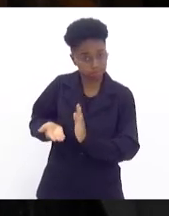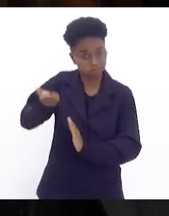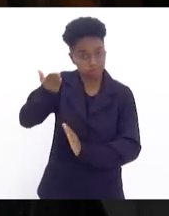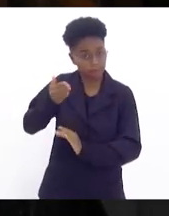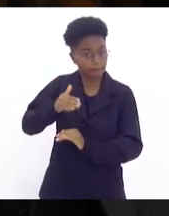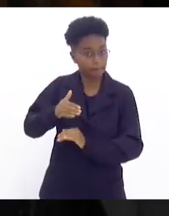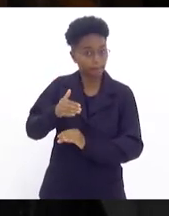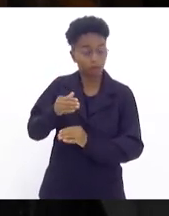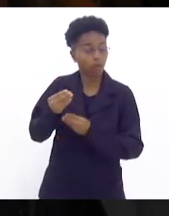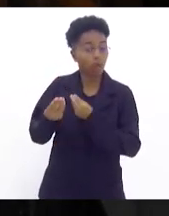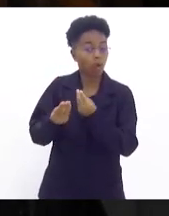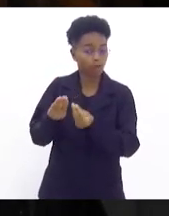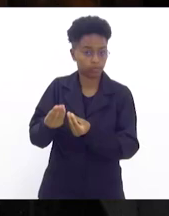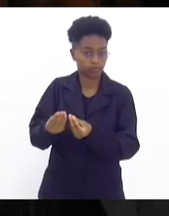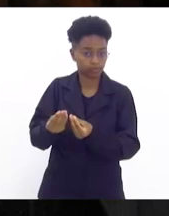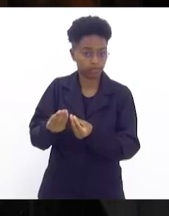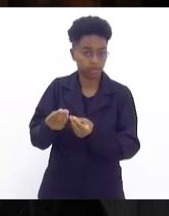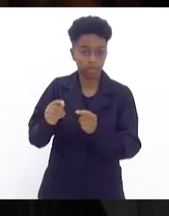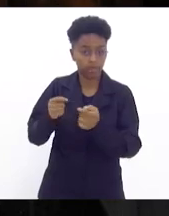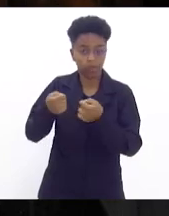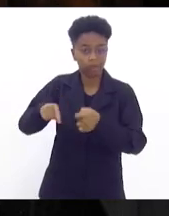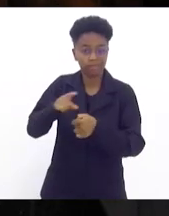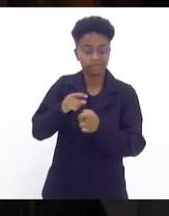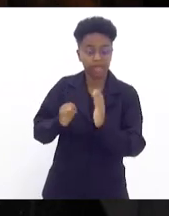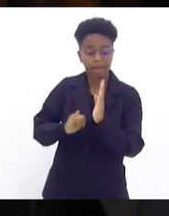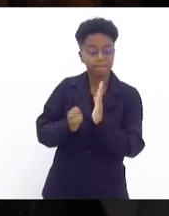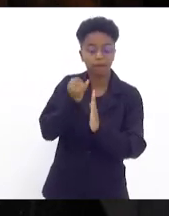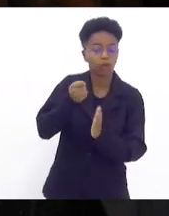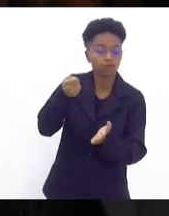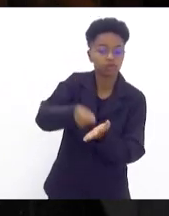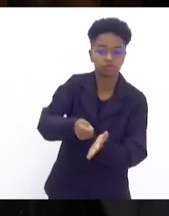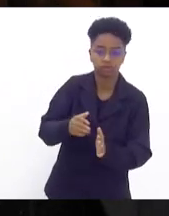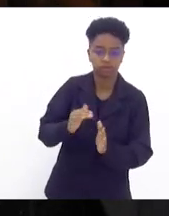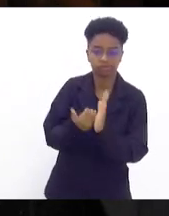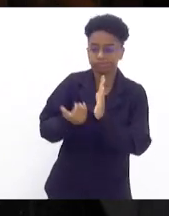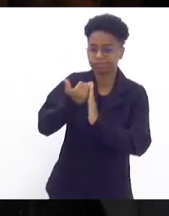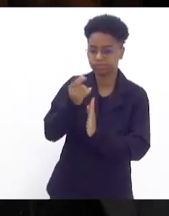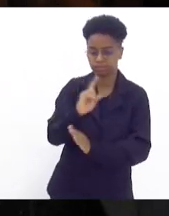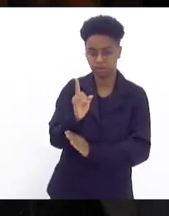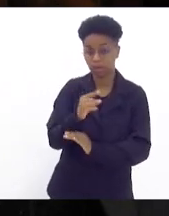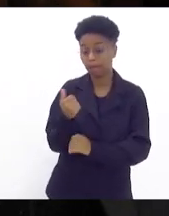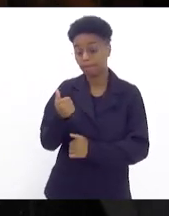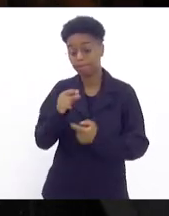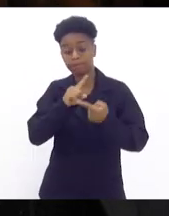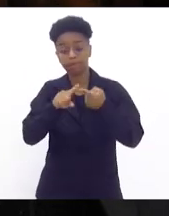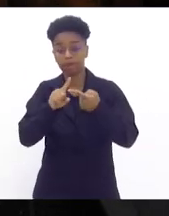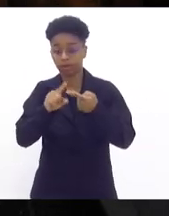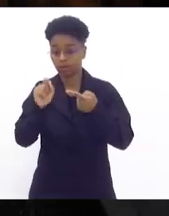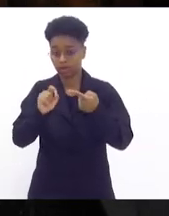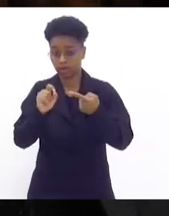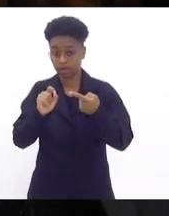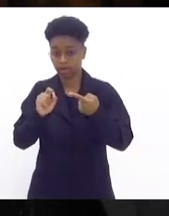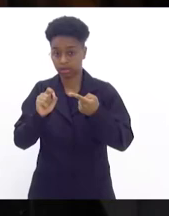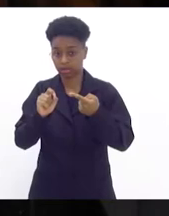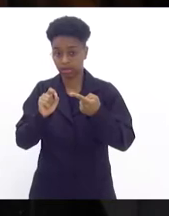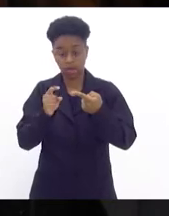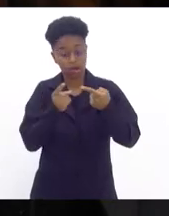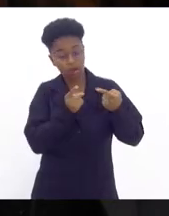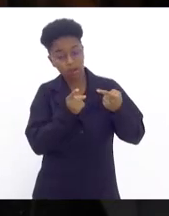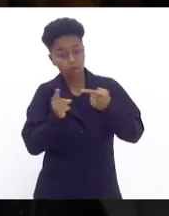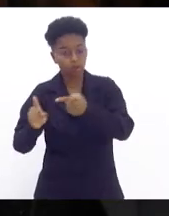sem aumento de tributos primeiro é o combate a